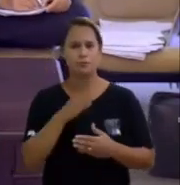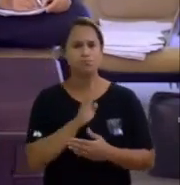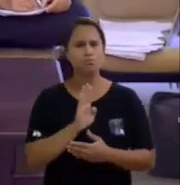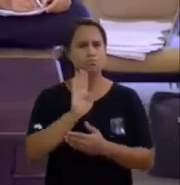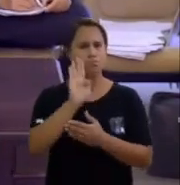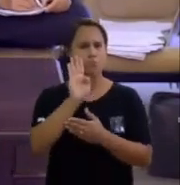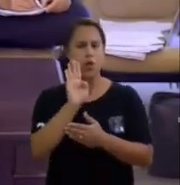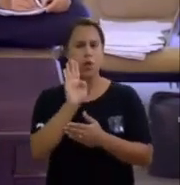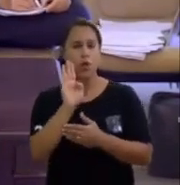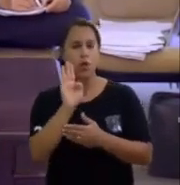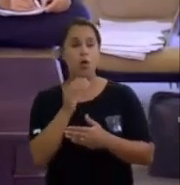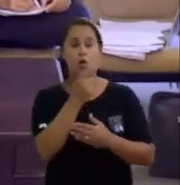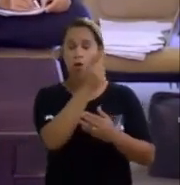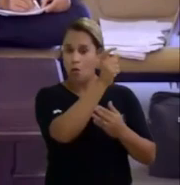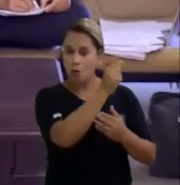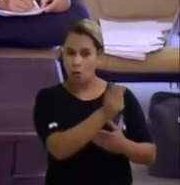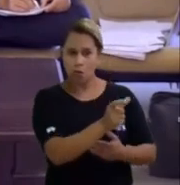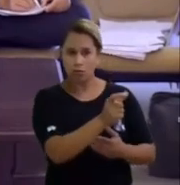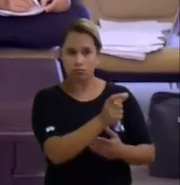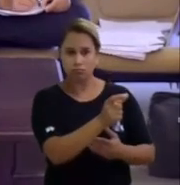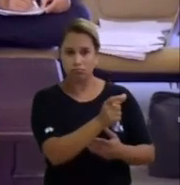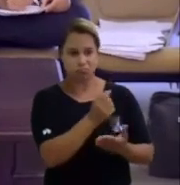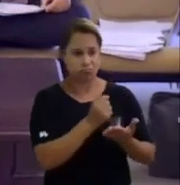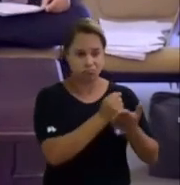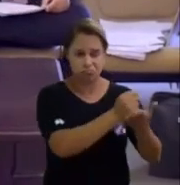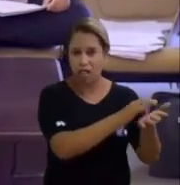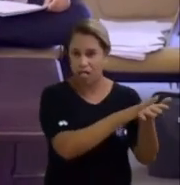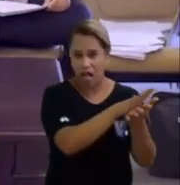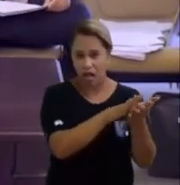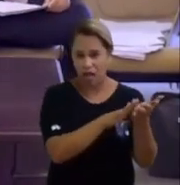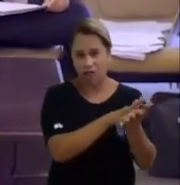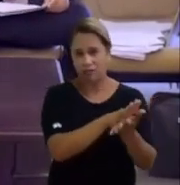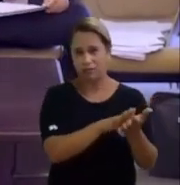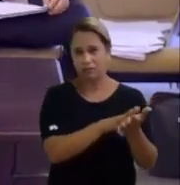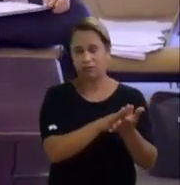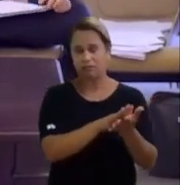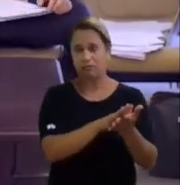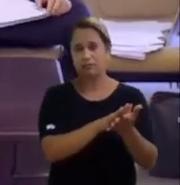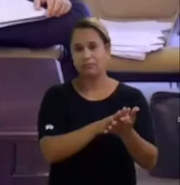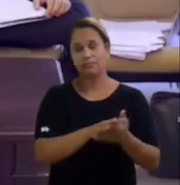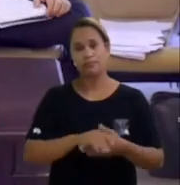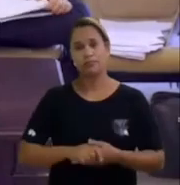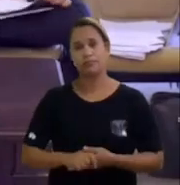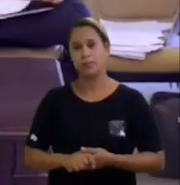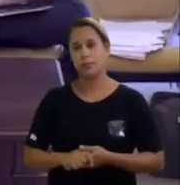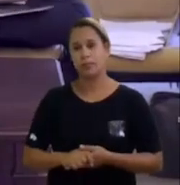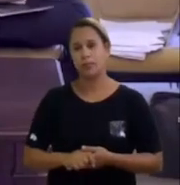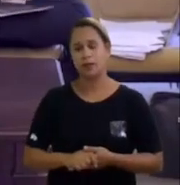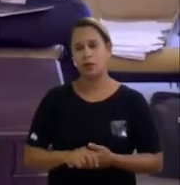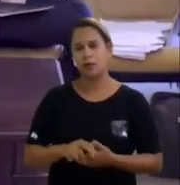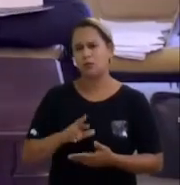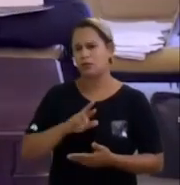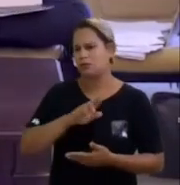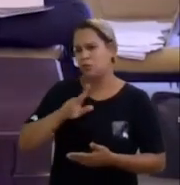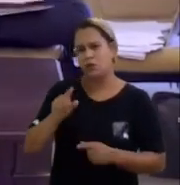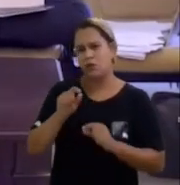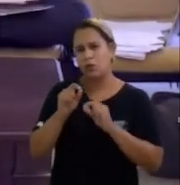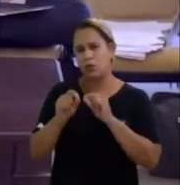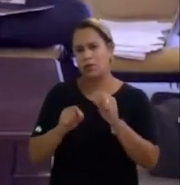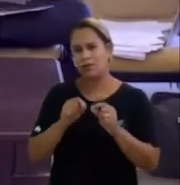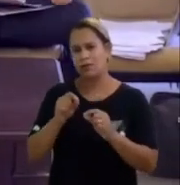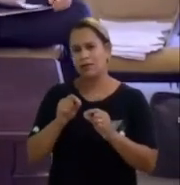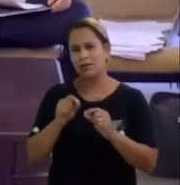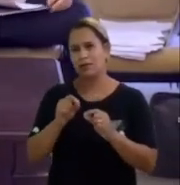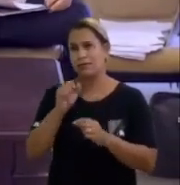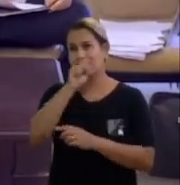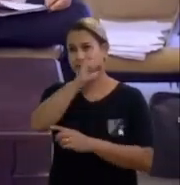outro candidato, que não teve cobertura midiática de presidenciável, que não apareceu em todos... E não venha se dizer que o efeito nacional não